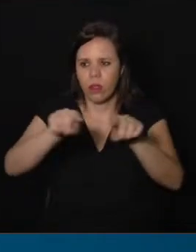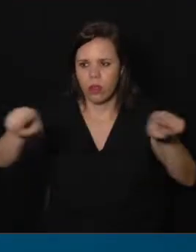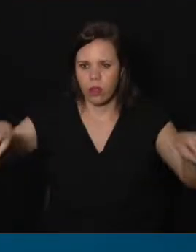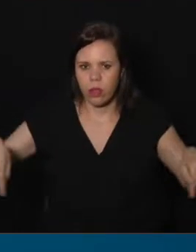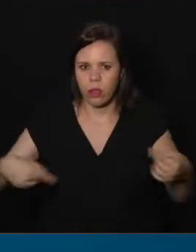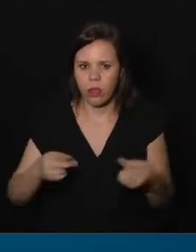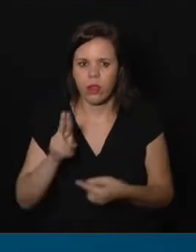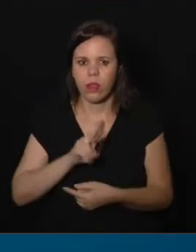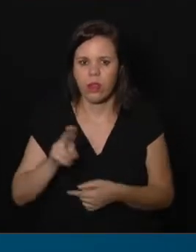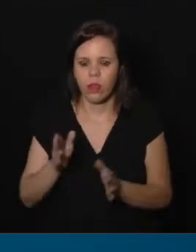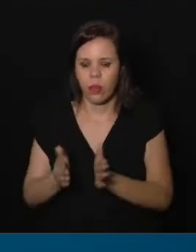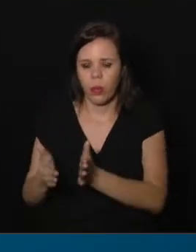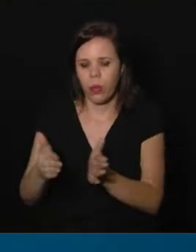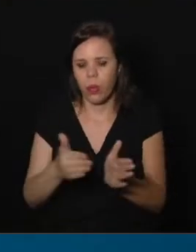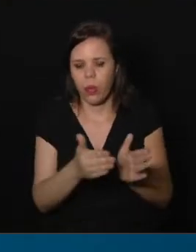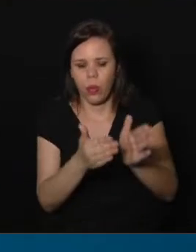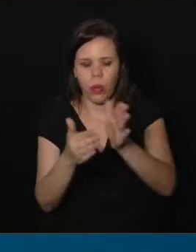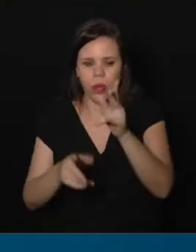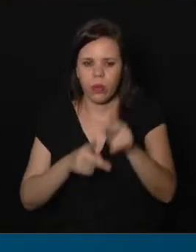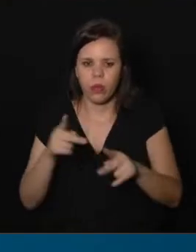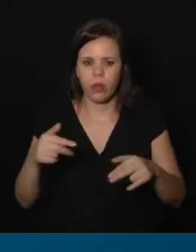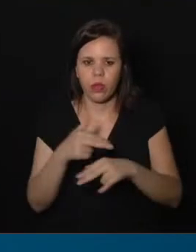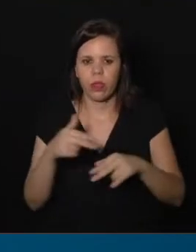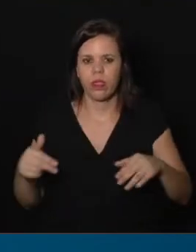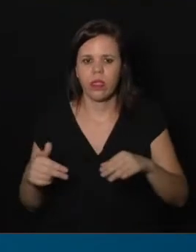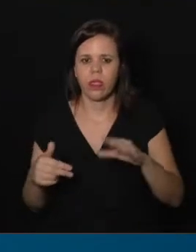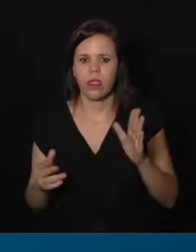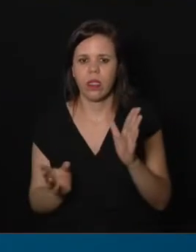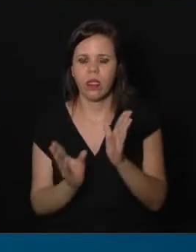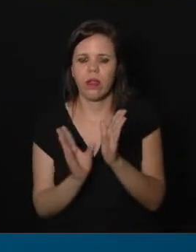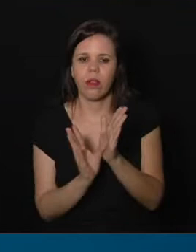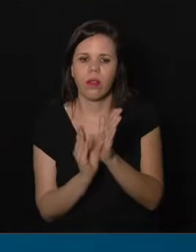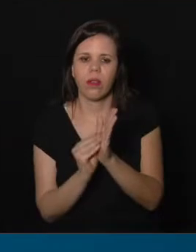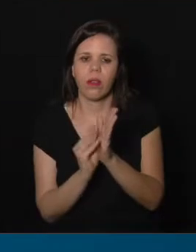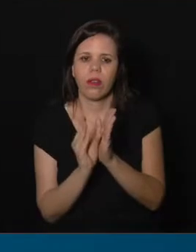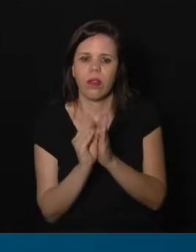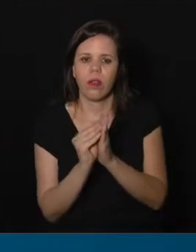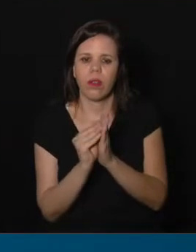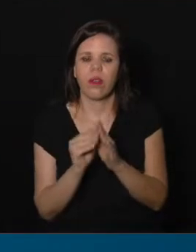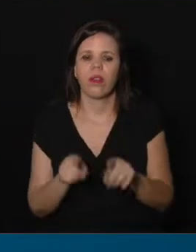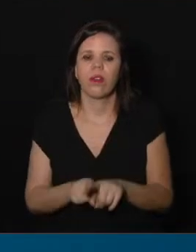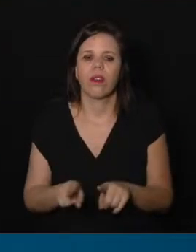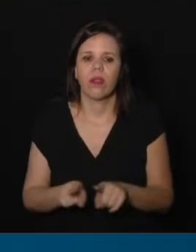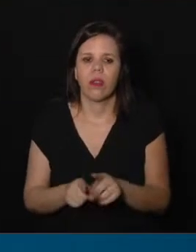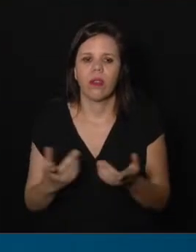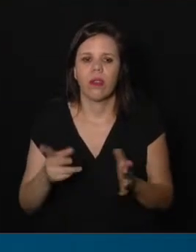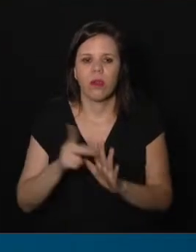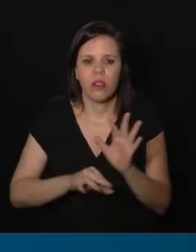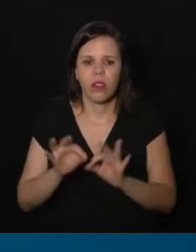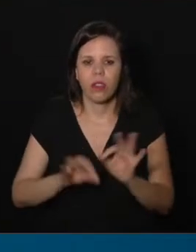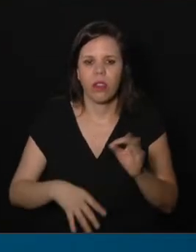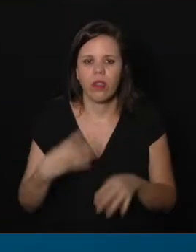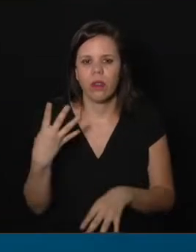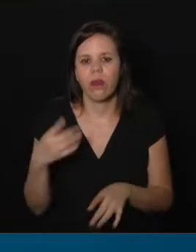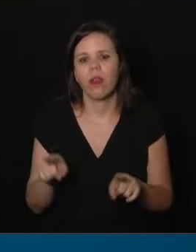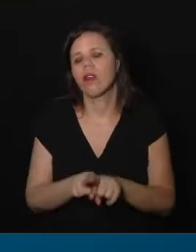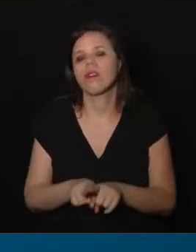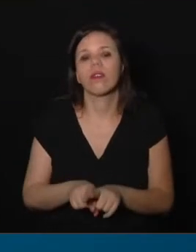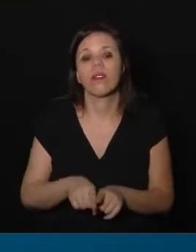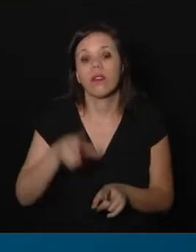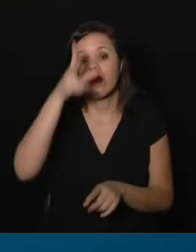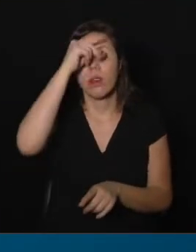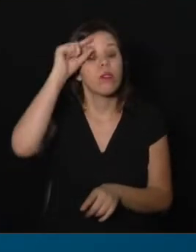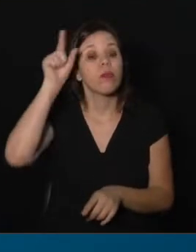usada como viela sanitária pela Sanasa. O item 4 é a segunda discussão do projeto de lei complementar de autoria do